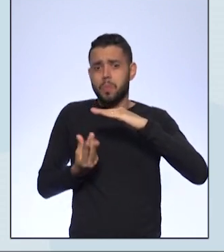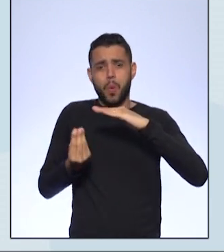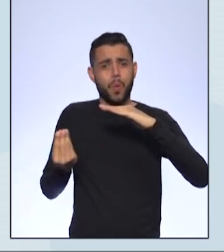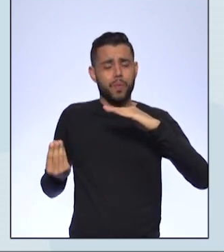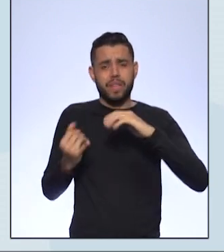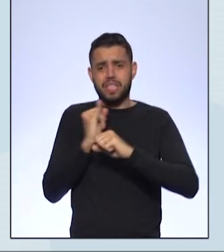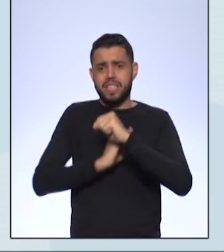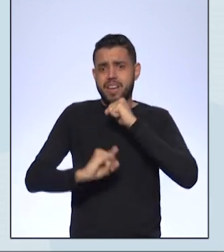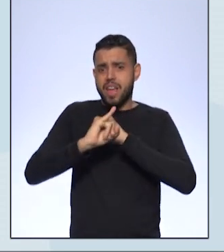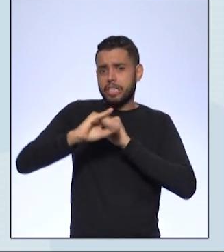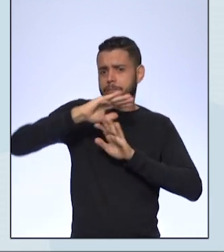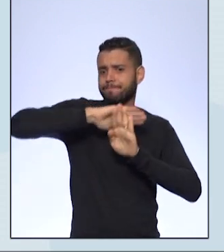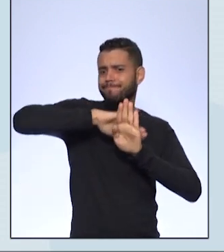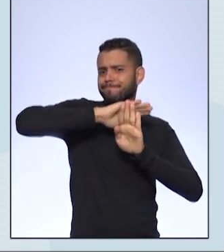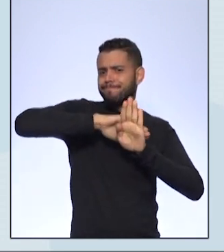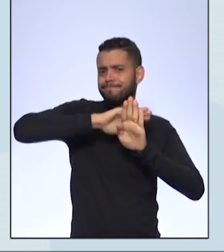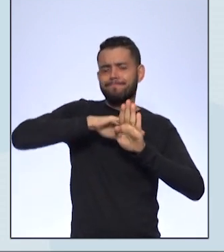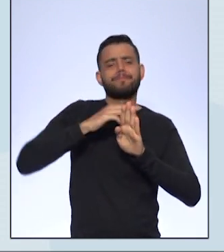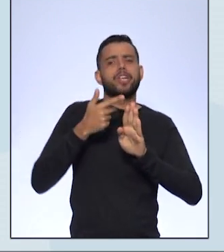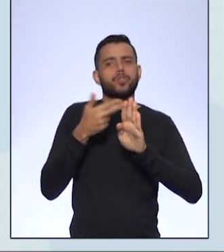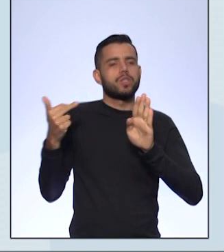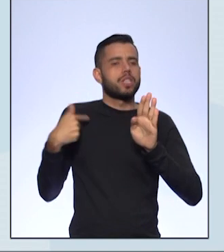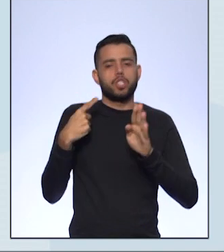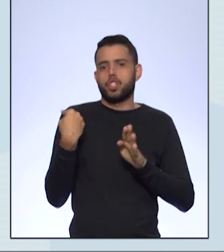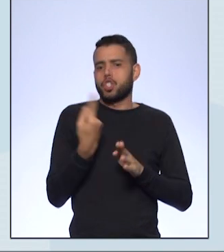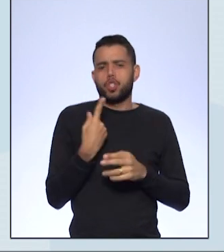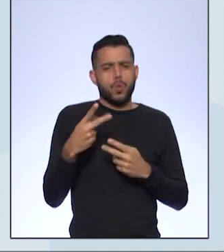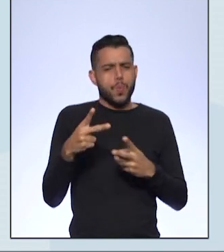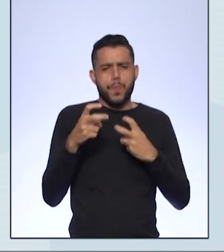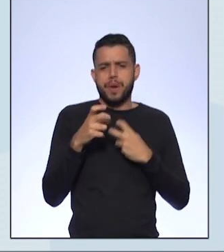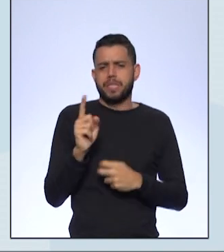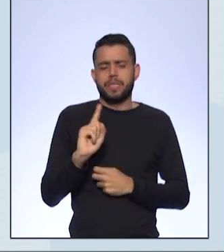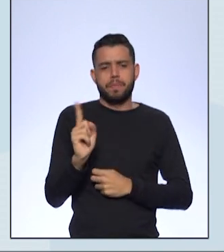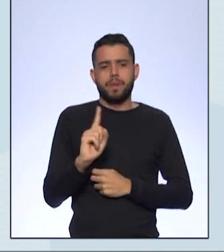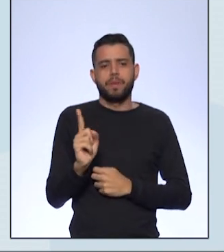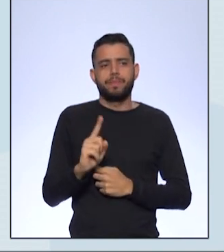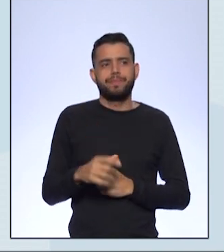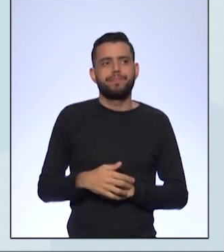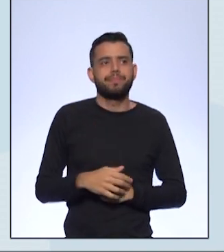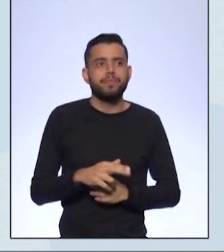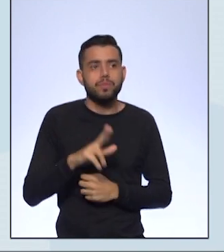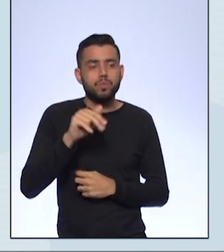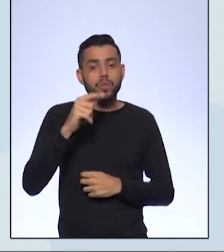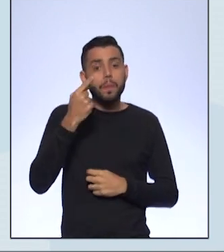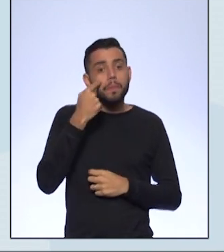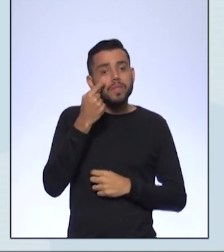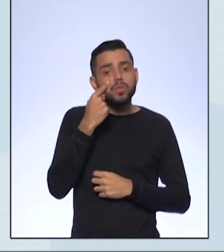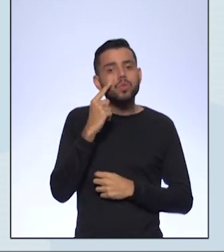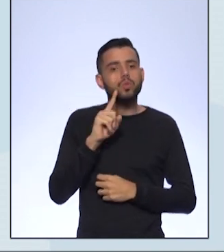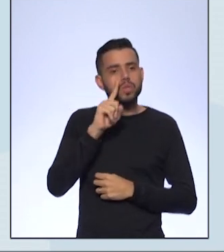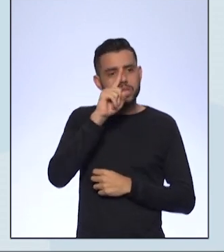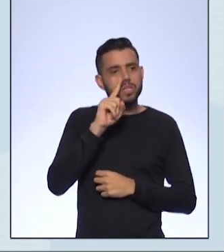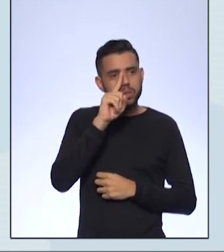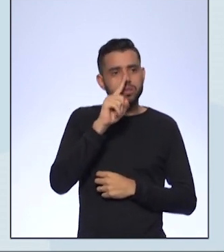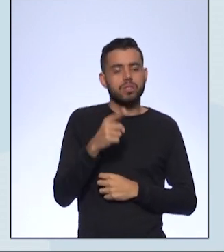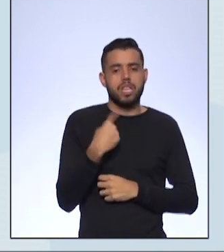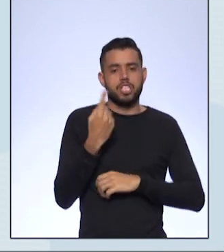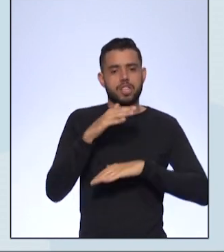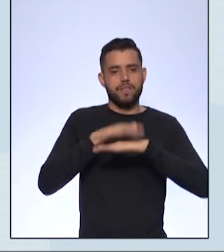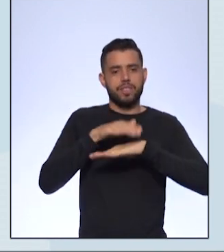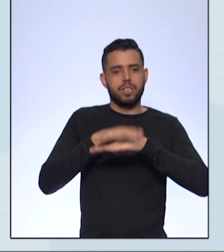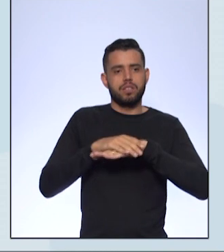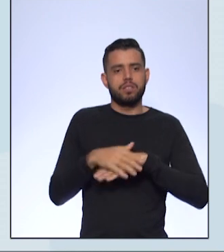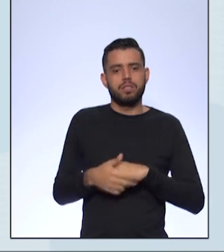justamente as partes da internet que a gente nunca parou para pensar, a gente nunca parou para analisar os riscos do que a gente está fazendo,